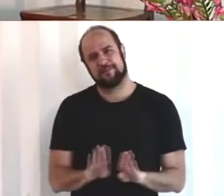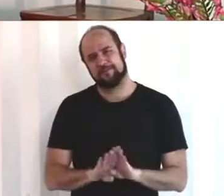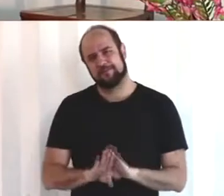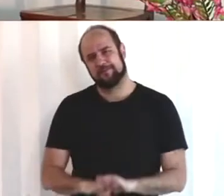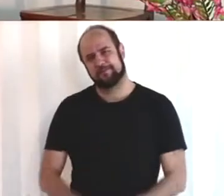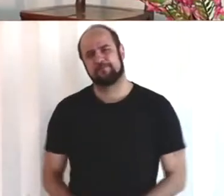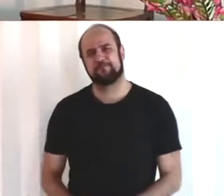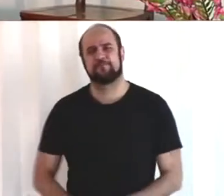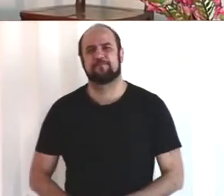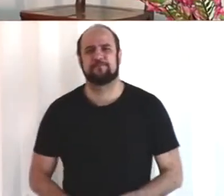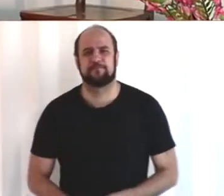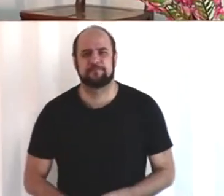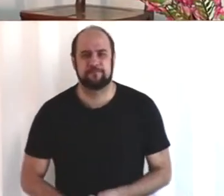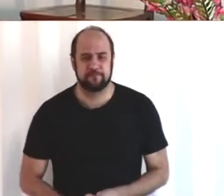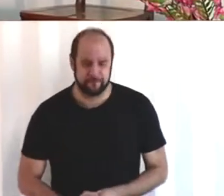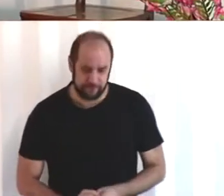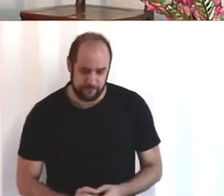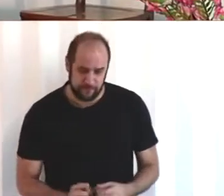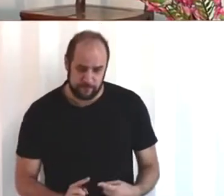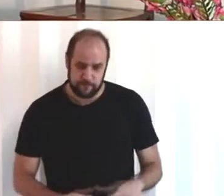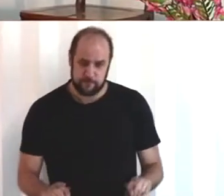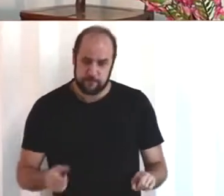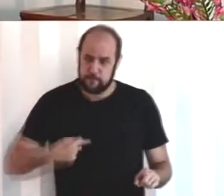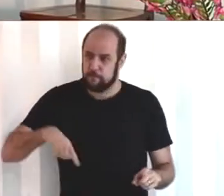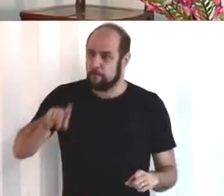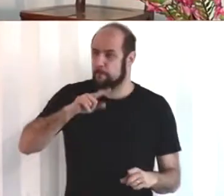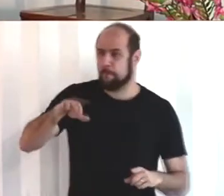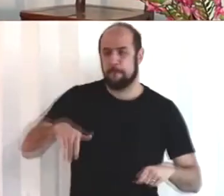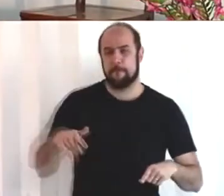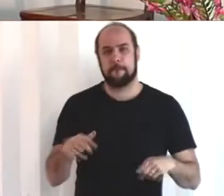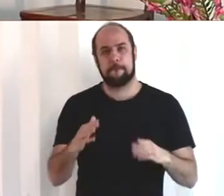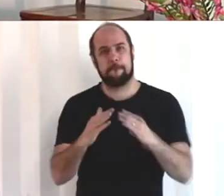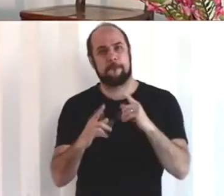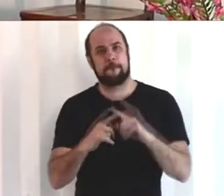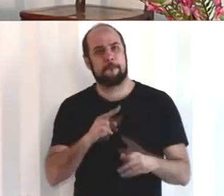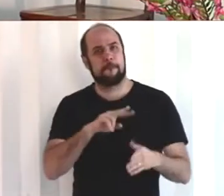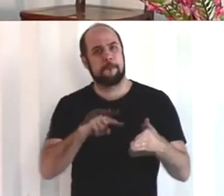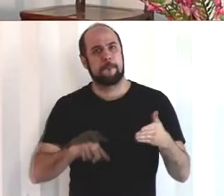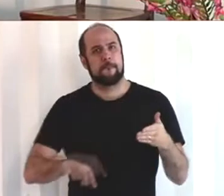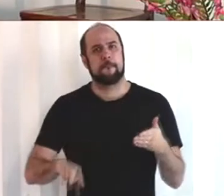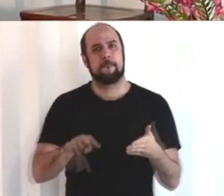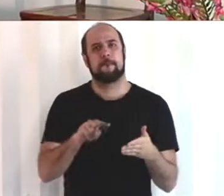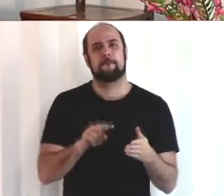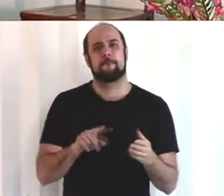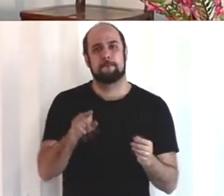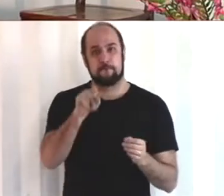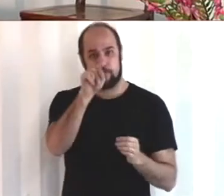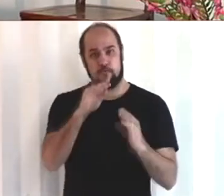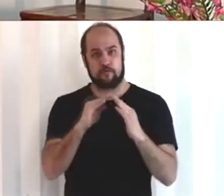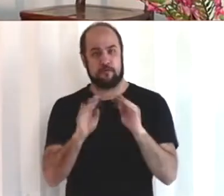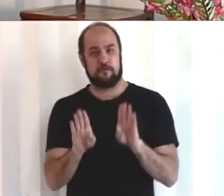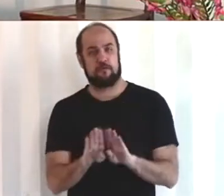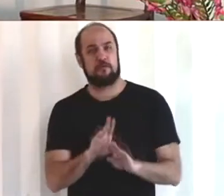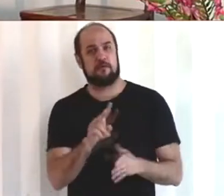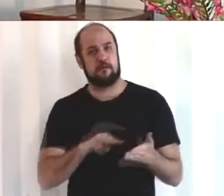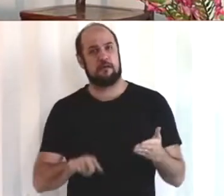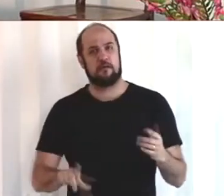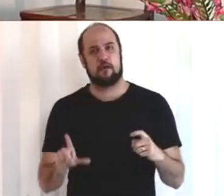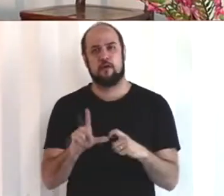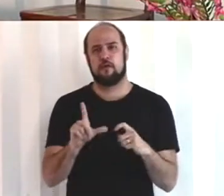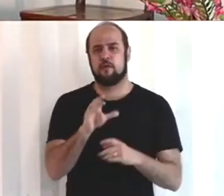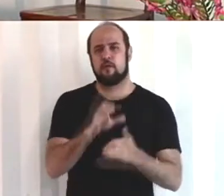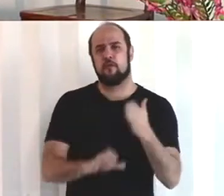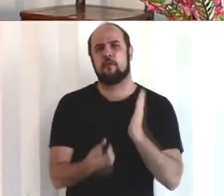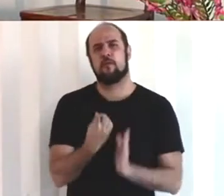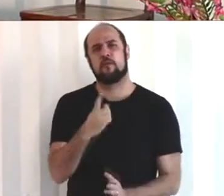gloriosa. Mas nós que estamos aqui, igreja, acompanhemos a leitura, e os irmãos também em casa, de Lucas